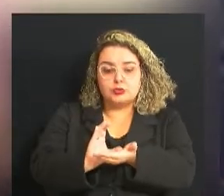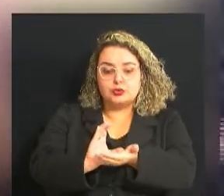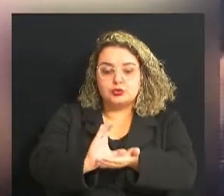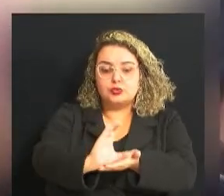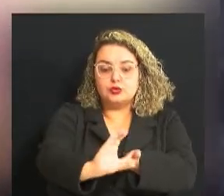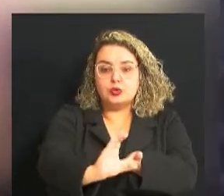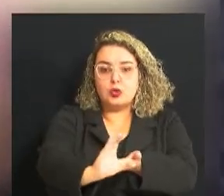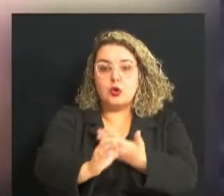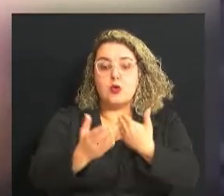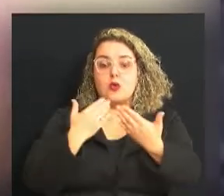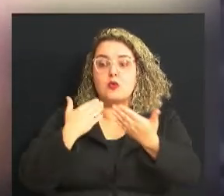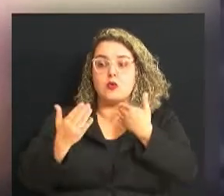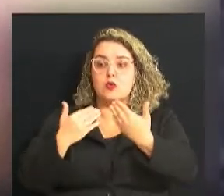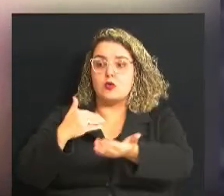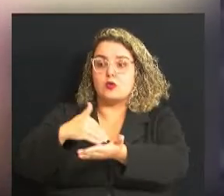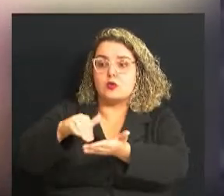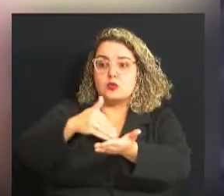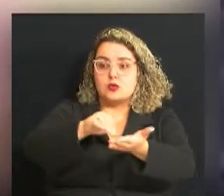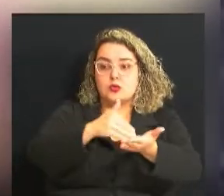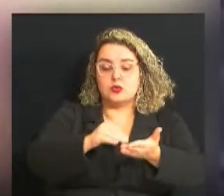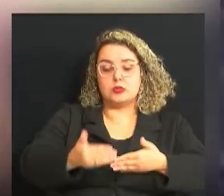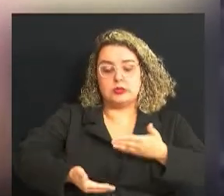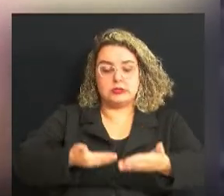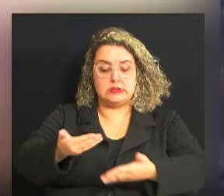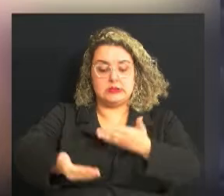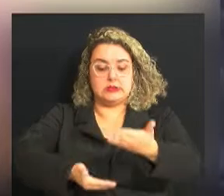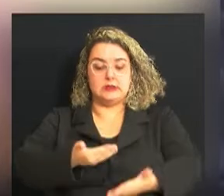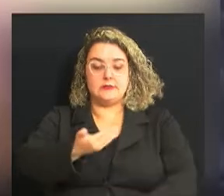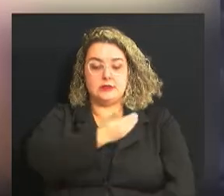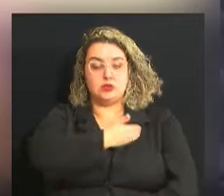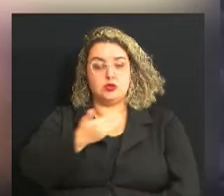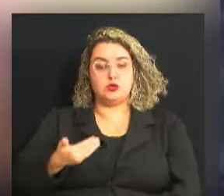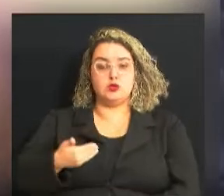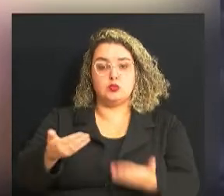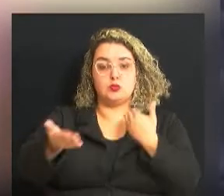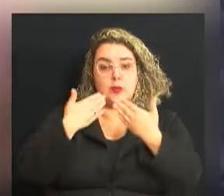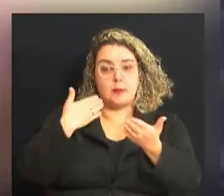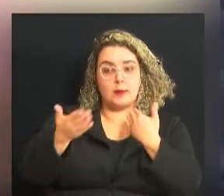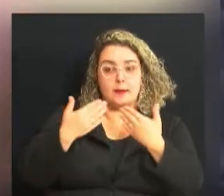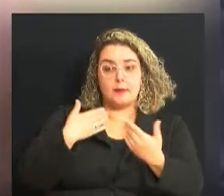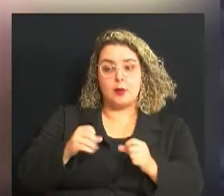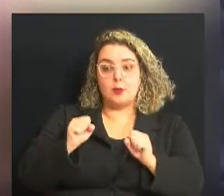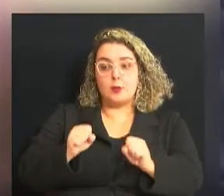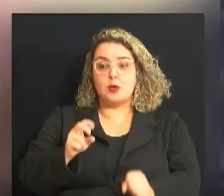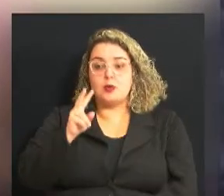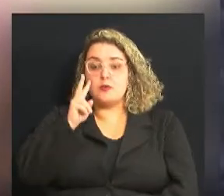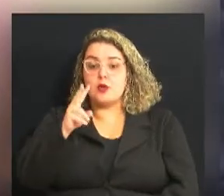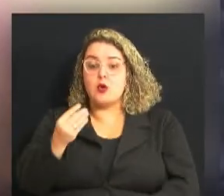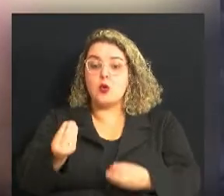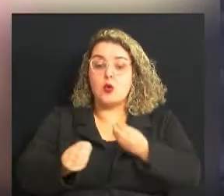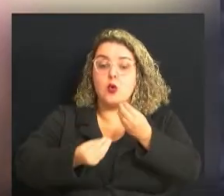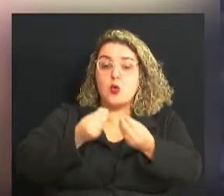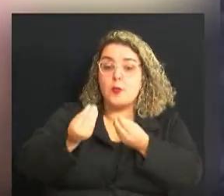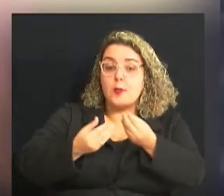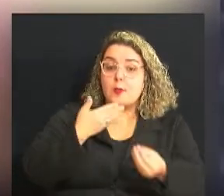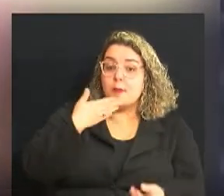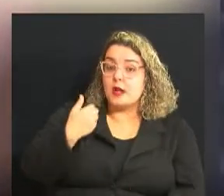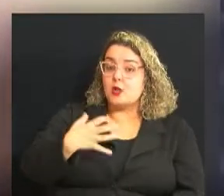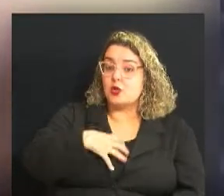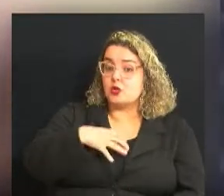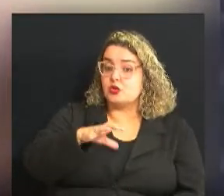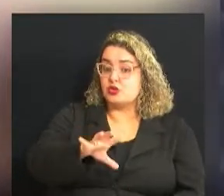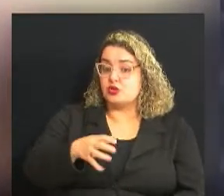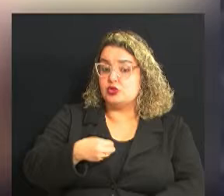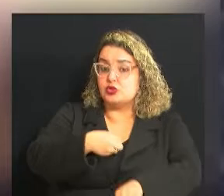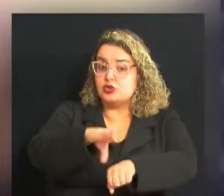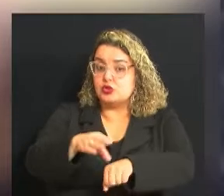conversar com a Secretaria de Serviços Públicos para poder ver como é a melhor forma de indicar